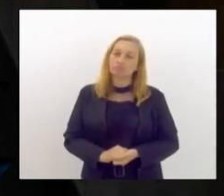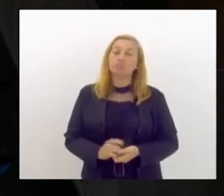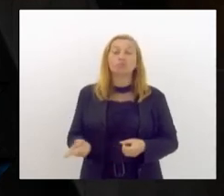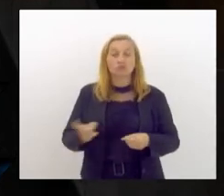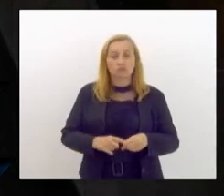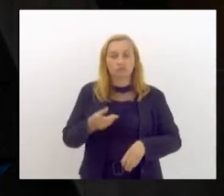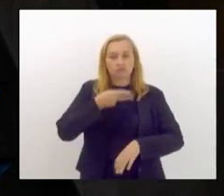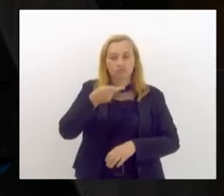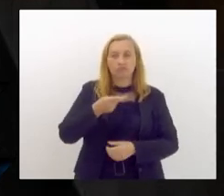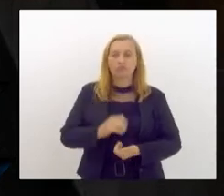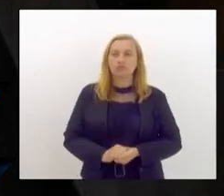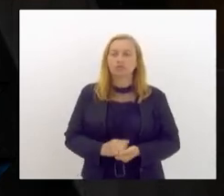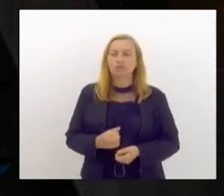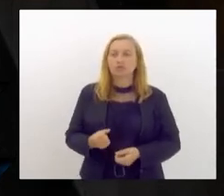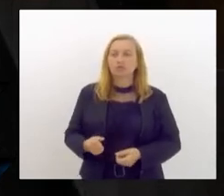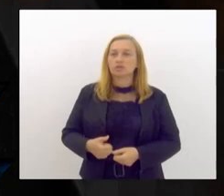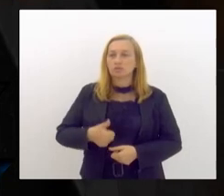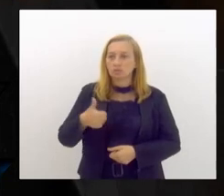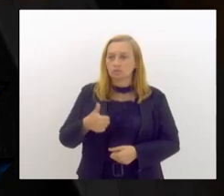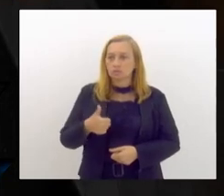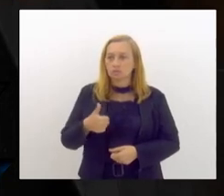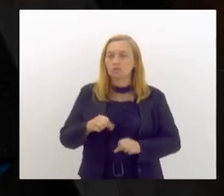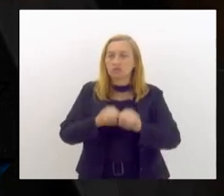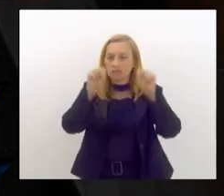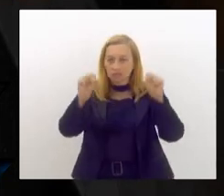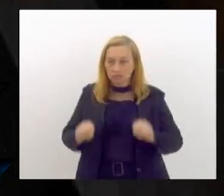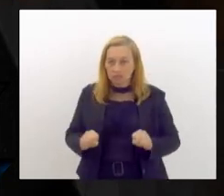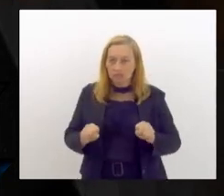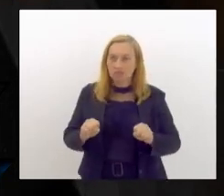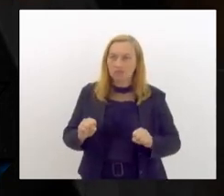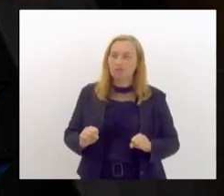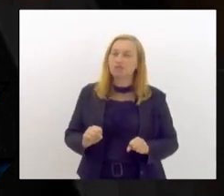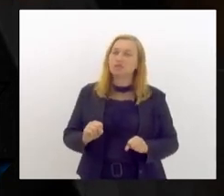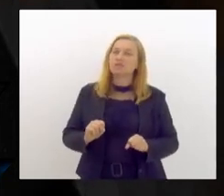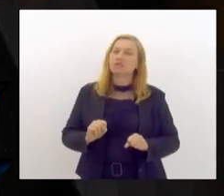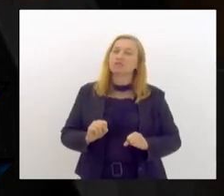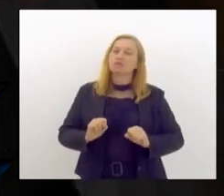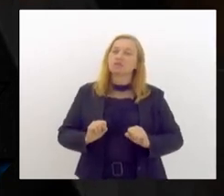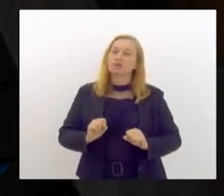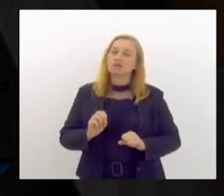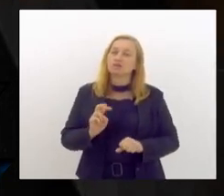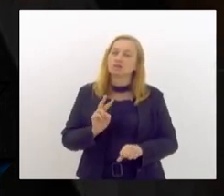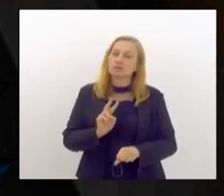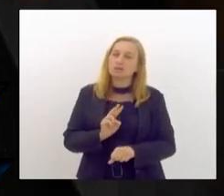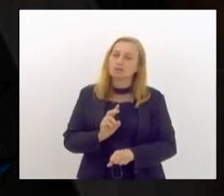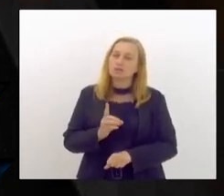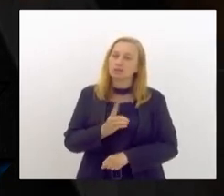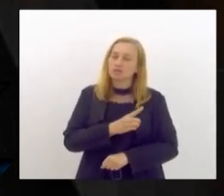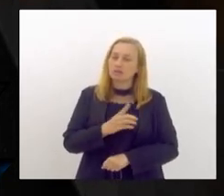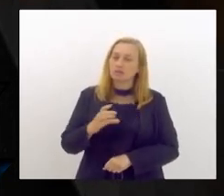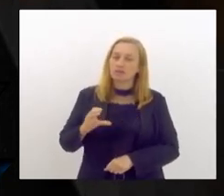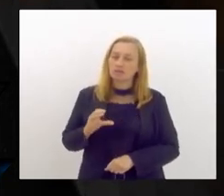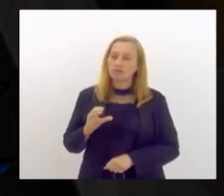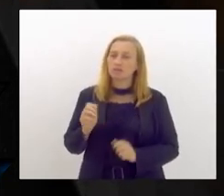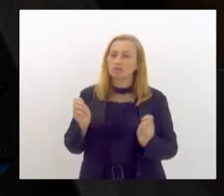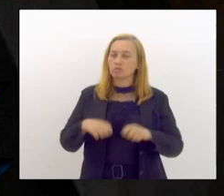a dizer, número um, sistema de defesa civil competente.